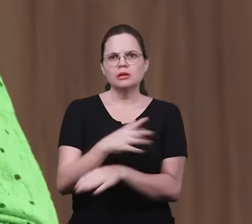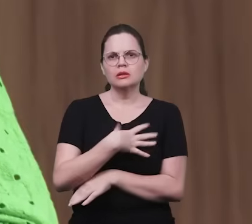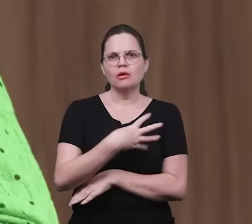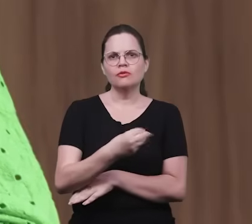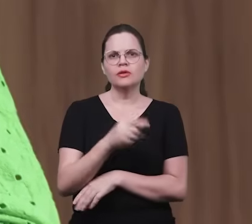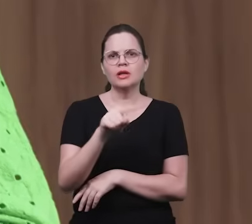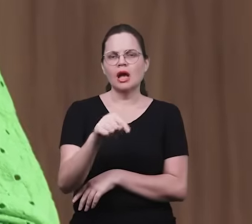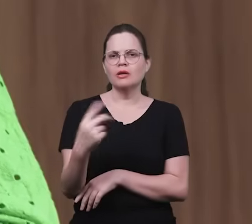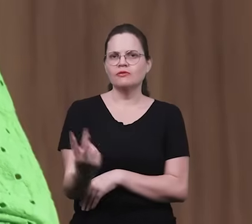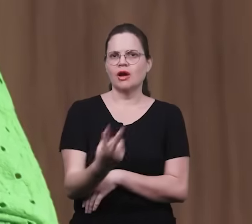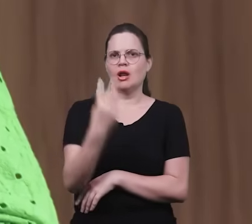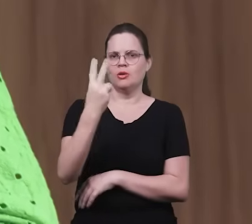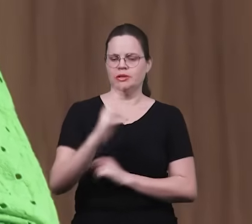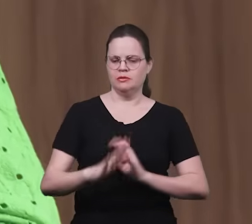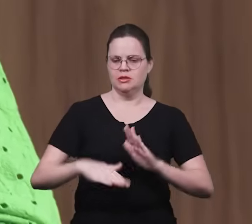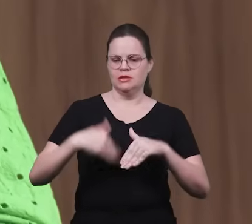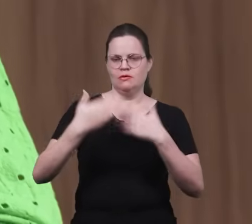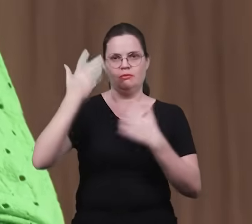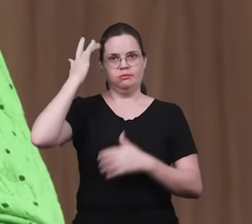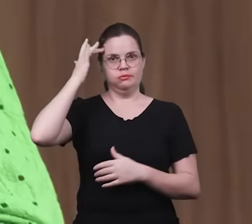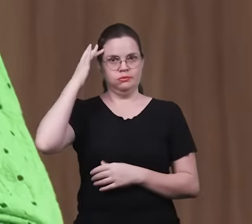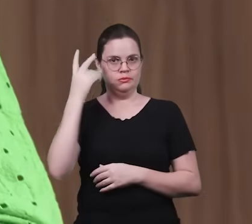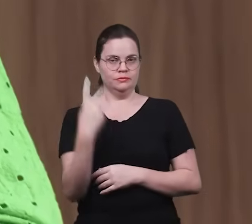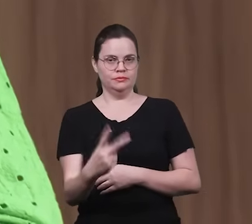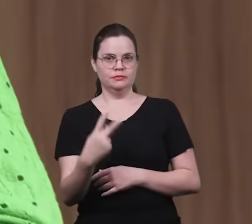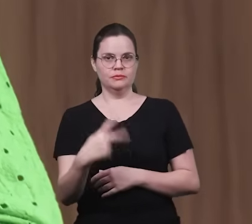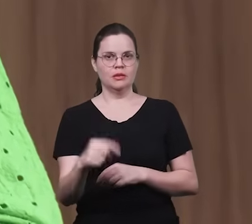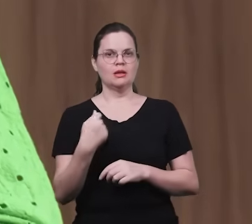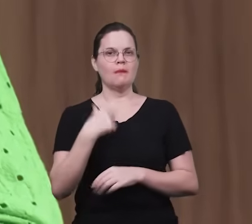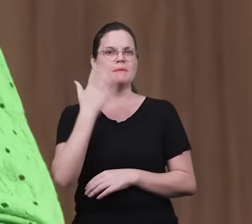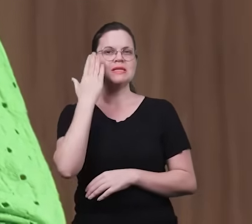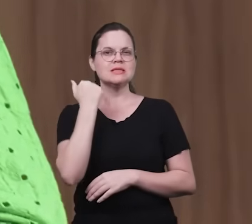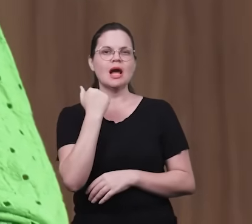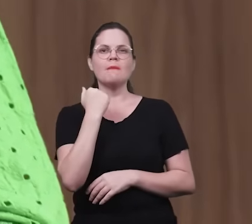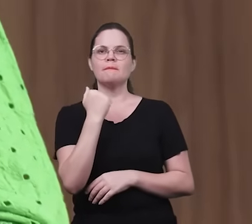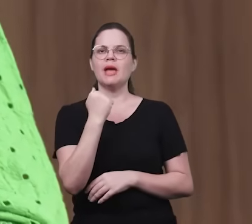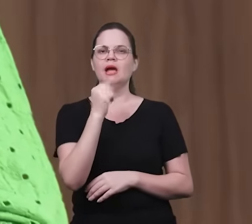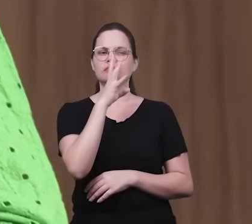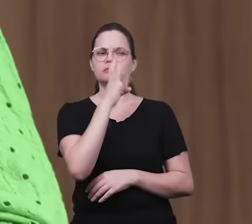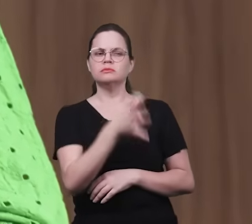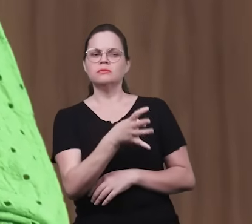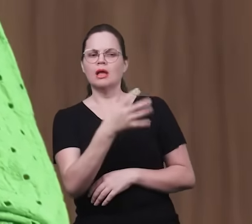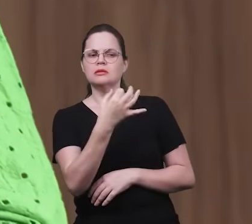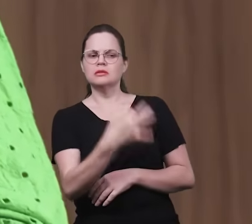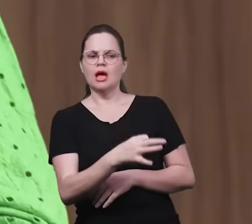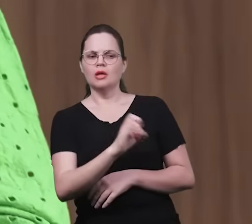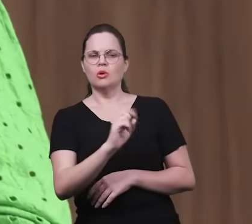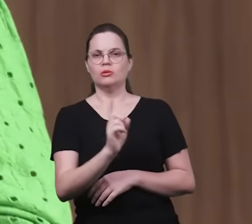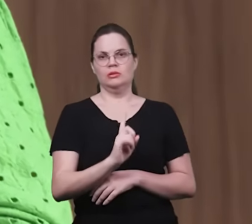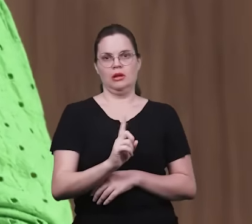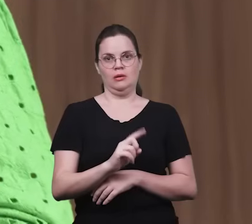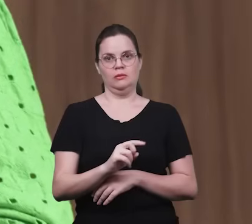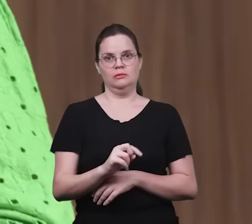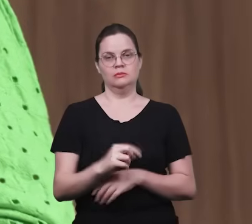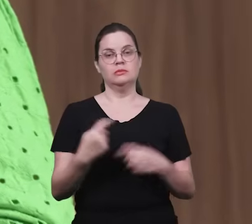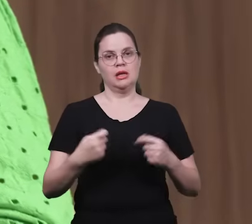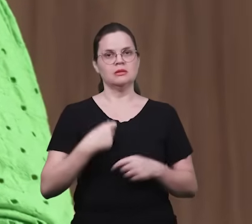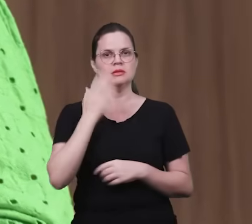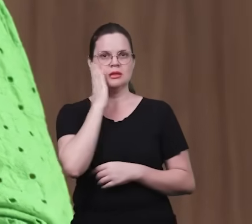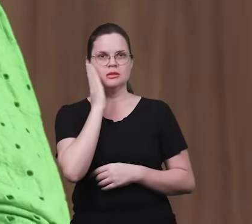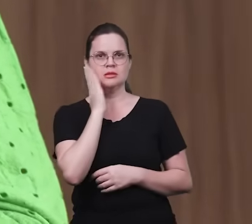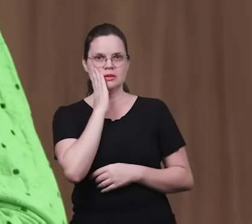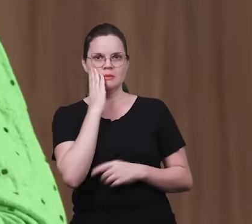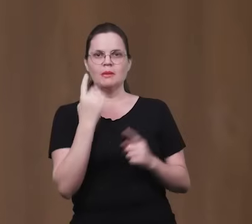seu desenvolvimento, né, de um senso crítico, desde pequeno, diante desses apelos comerciais que são cada